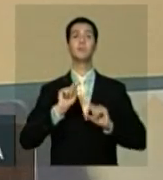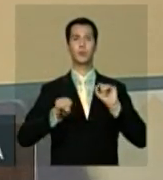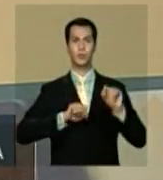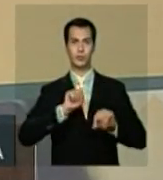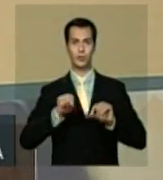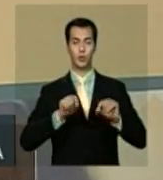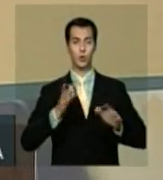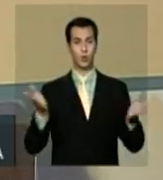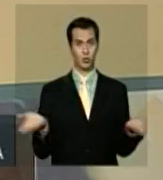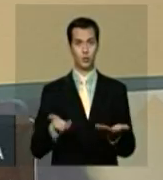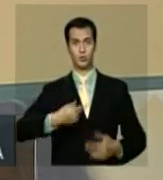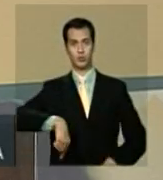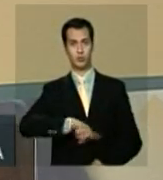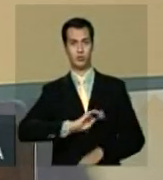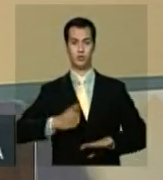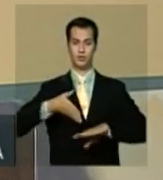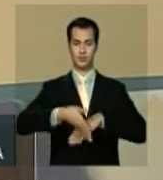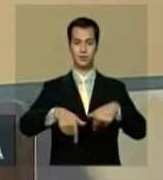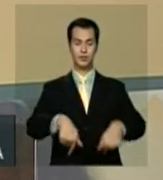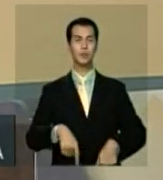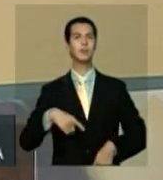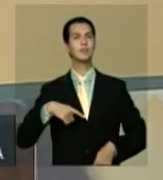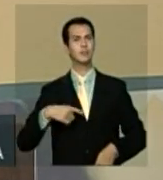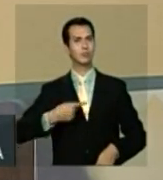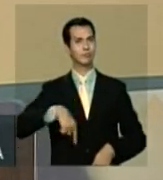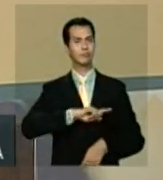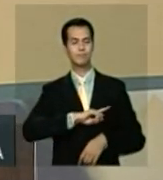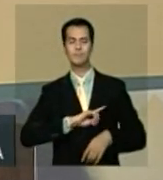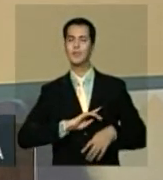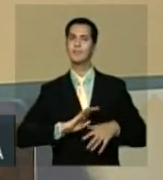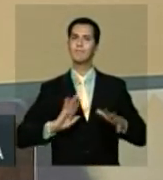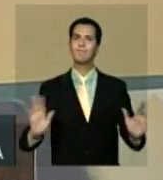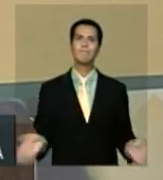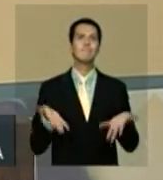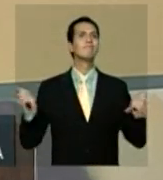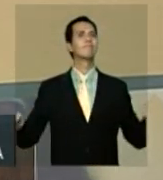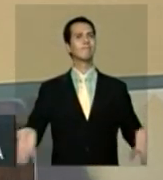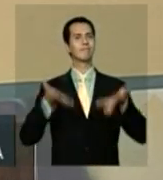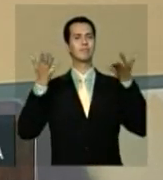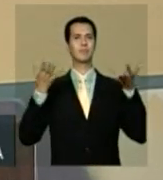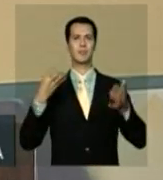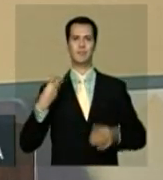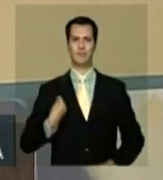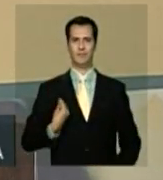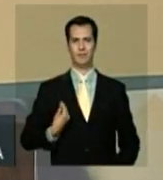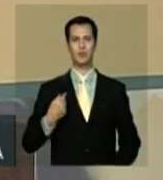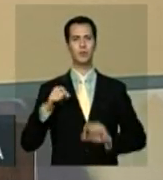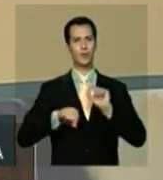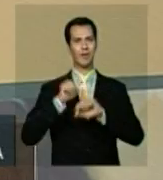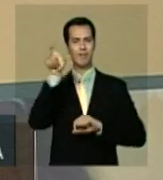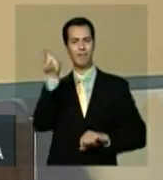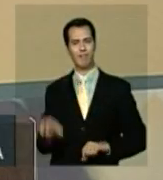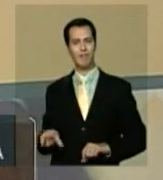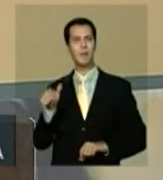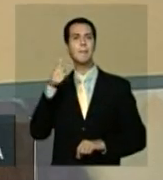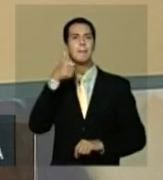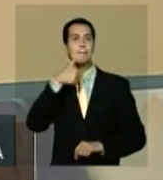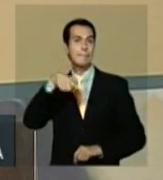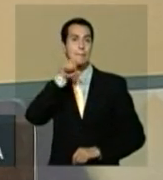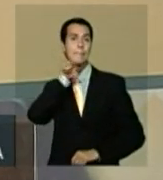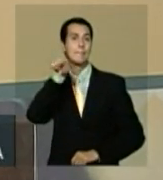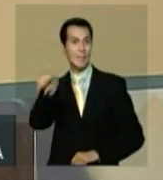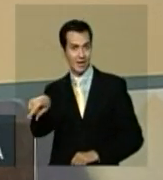estamos celebrando e enaltecendo a vida nas figuras da mãe e da